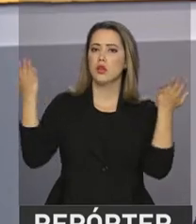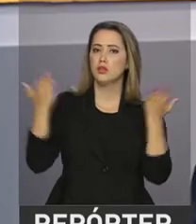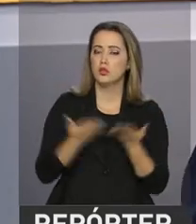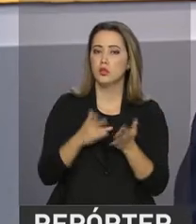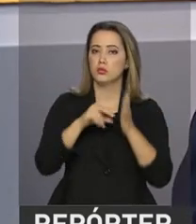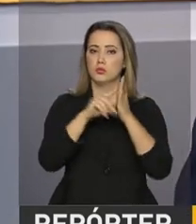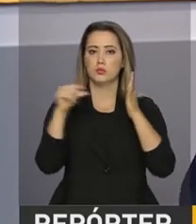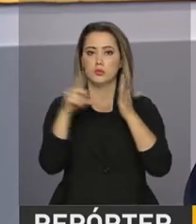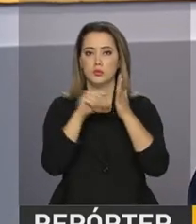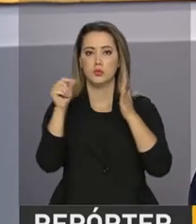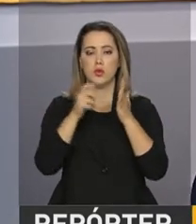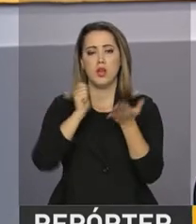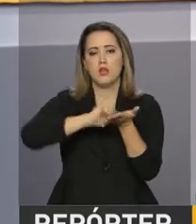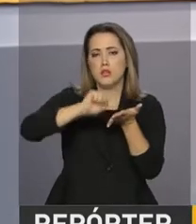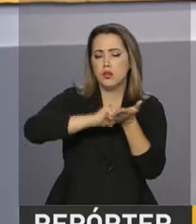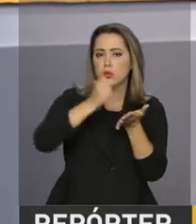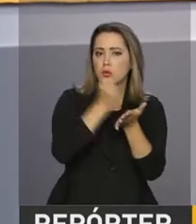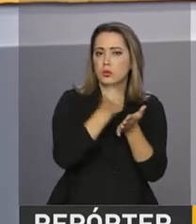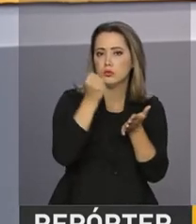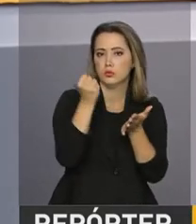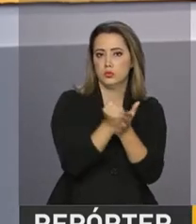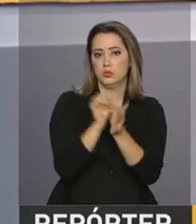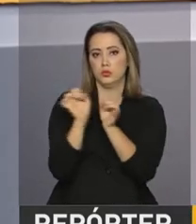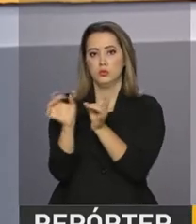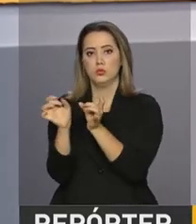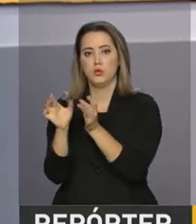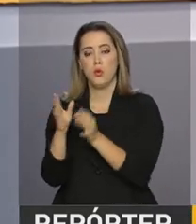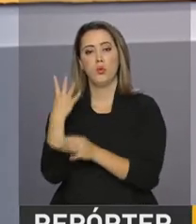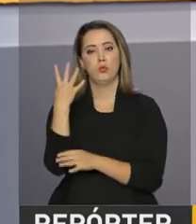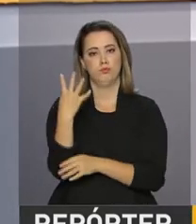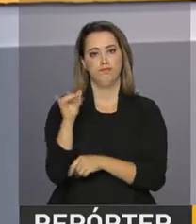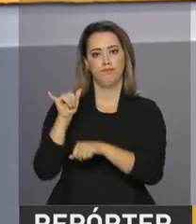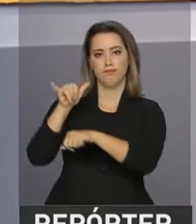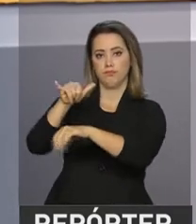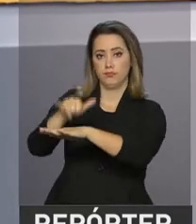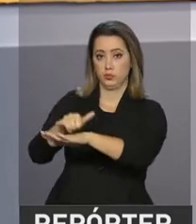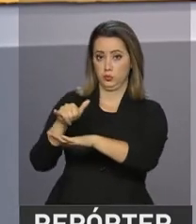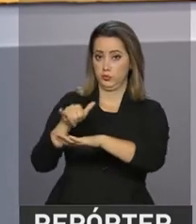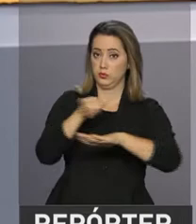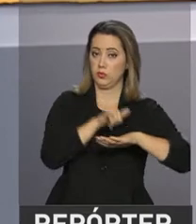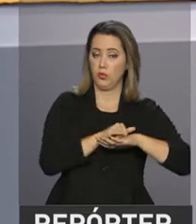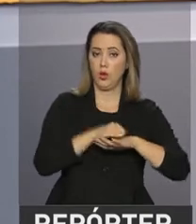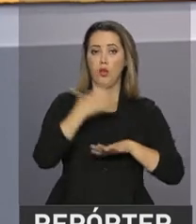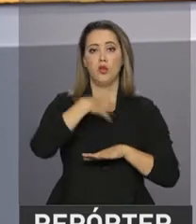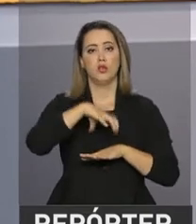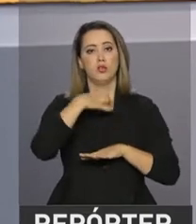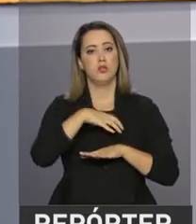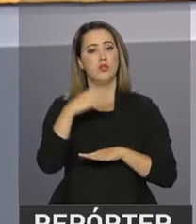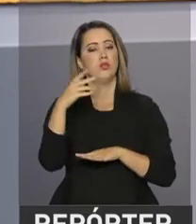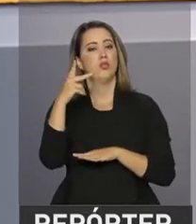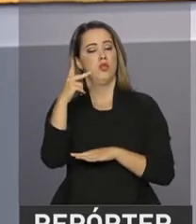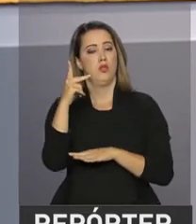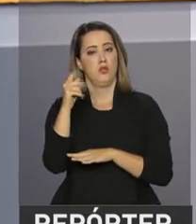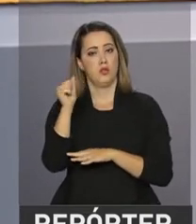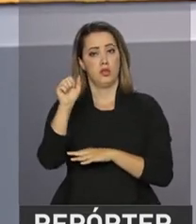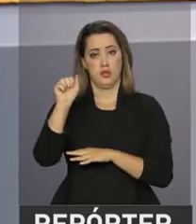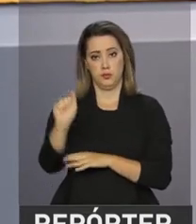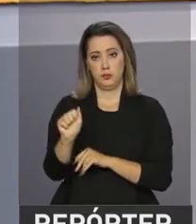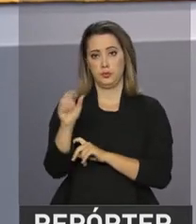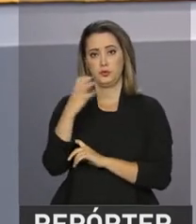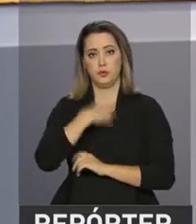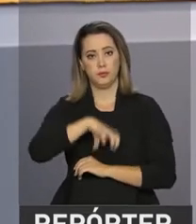hoje no palácio do planalto a assinatura dos contratos de concessão de mais quatro aeroportos fortaleza porto alegre e salvador e